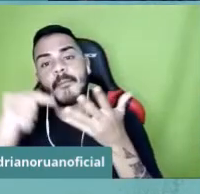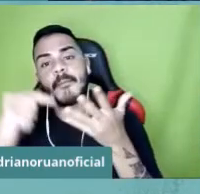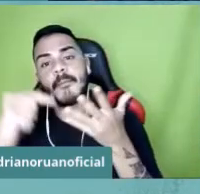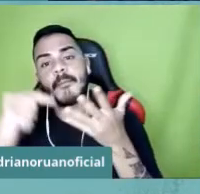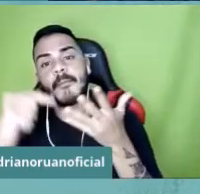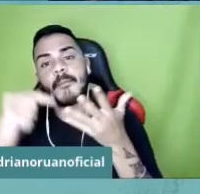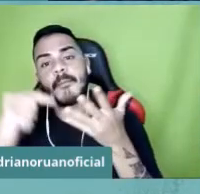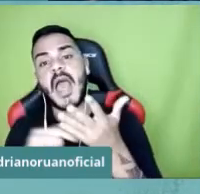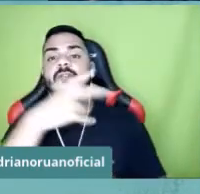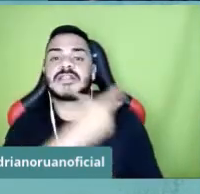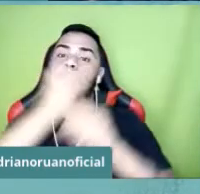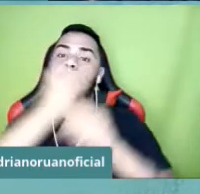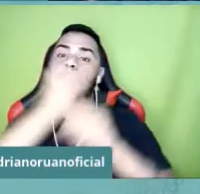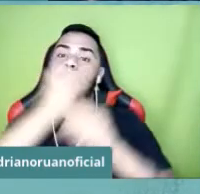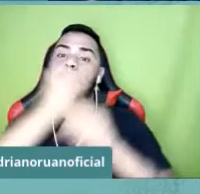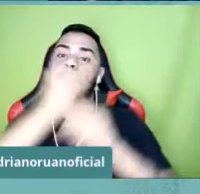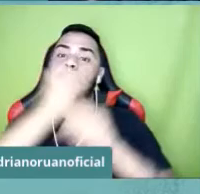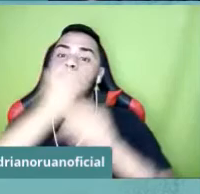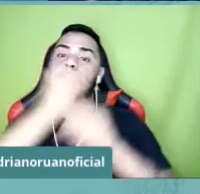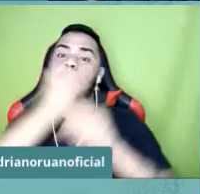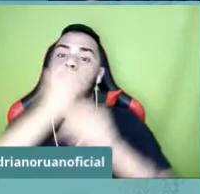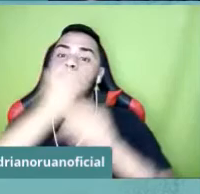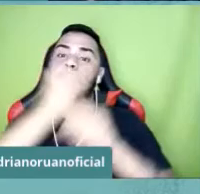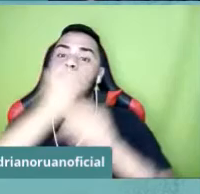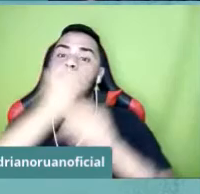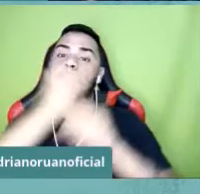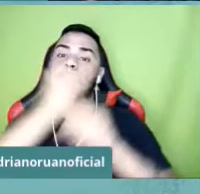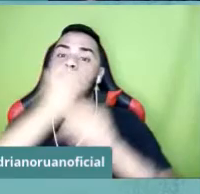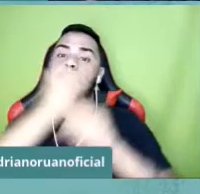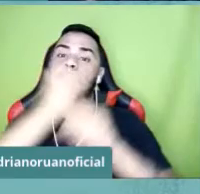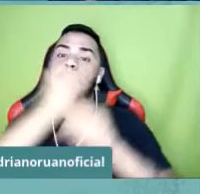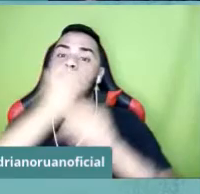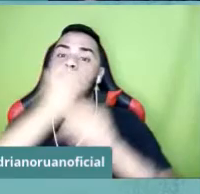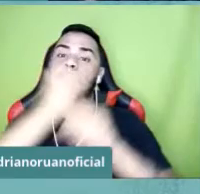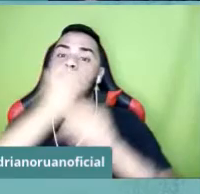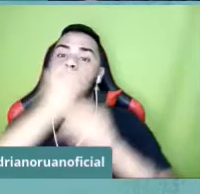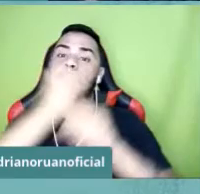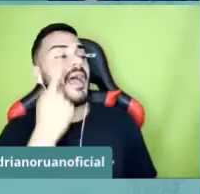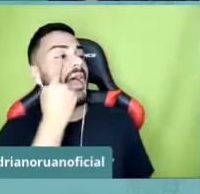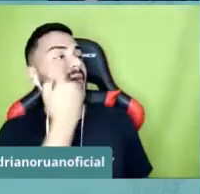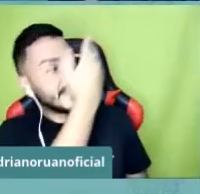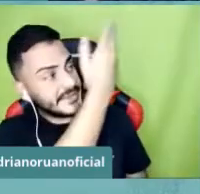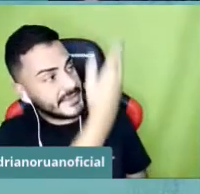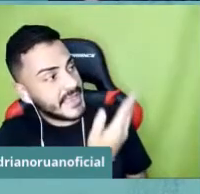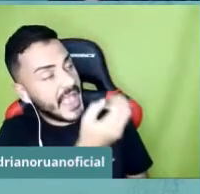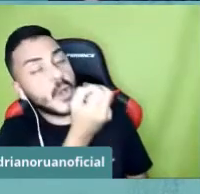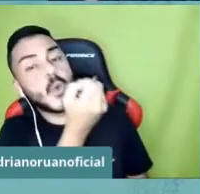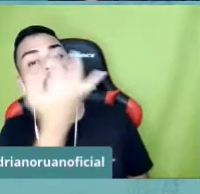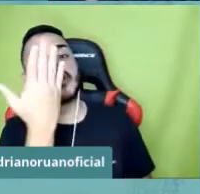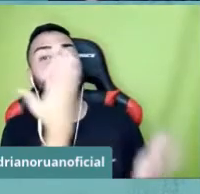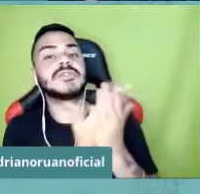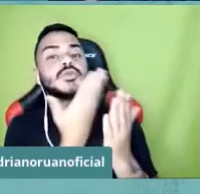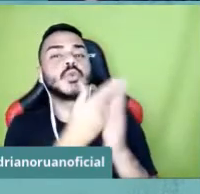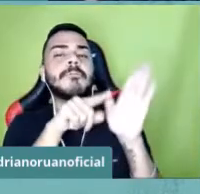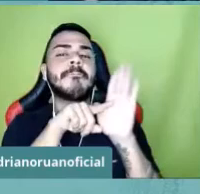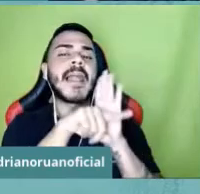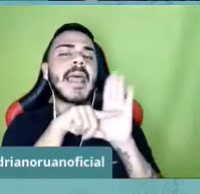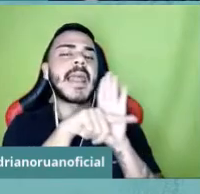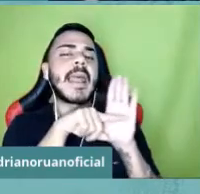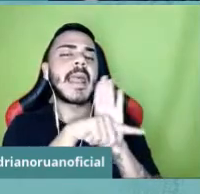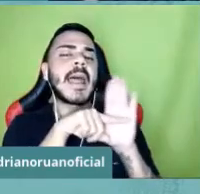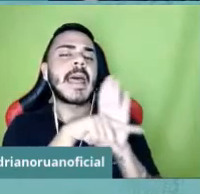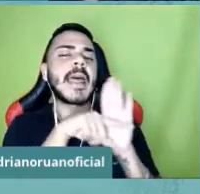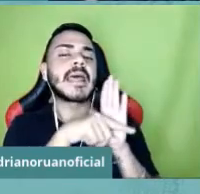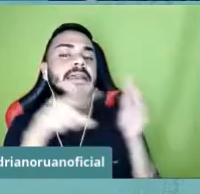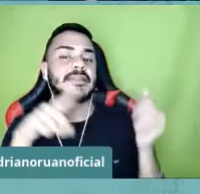analisada no Brasil ou não. Aqui são a quantidade de estudos que a gente tem no momento